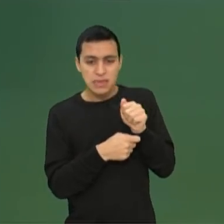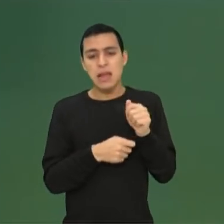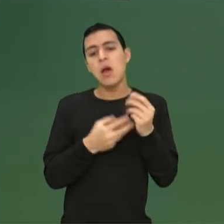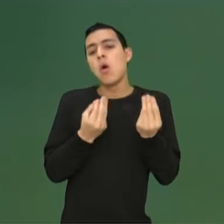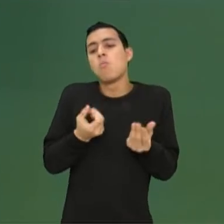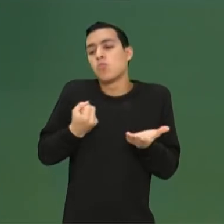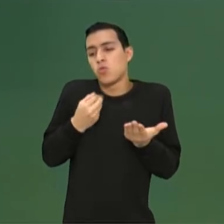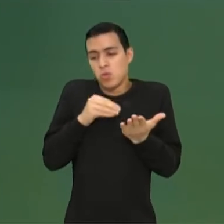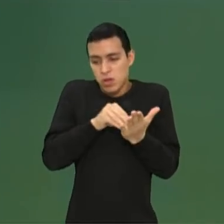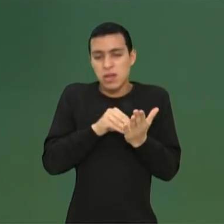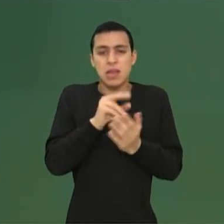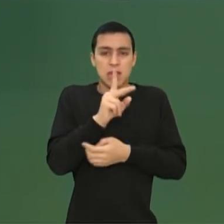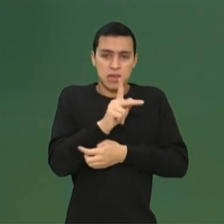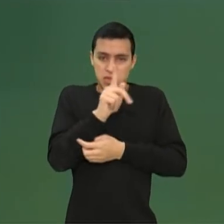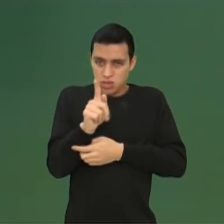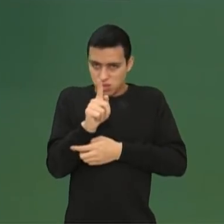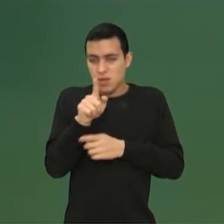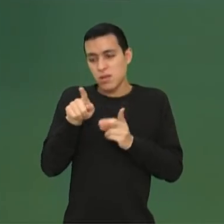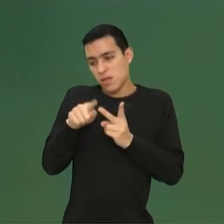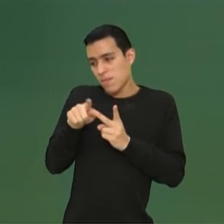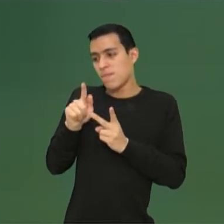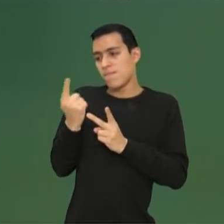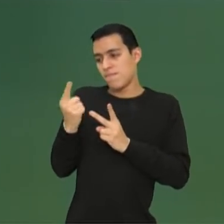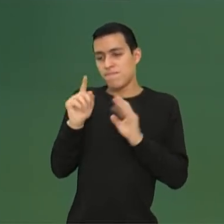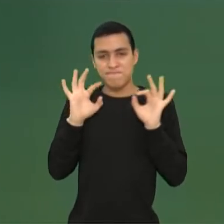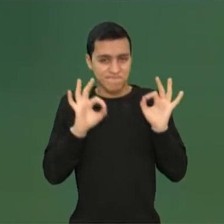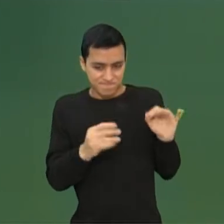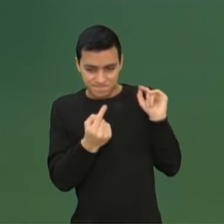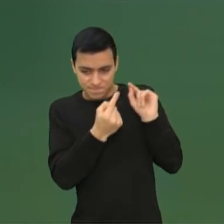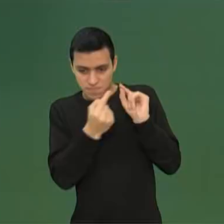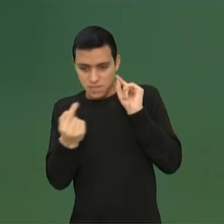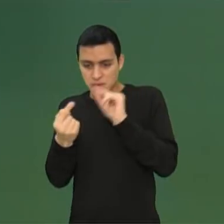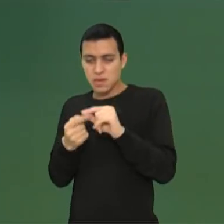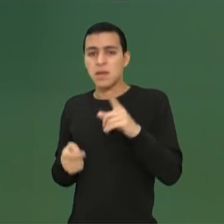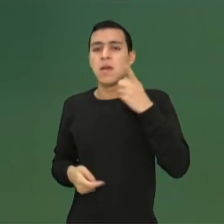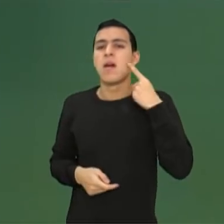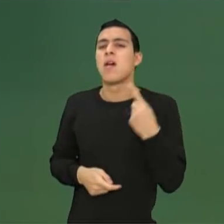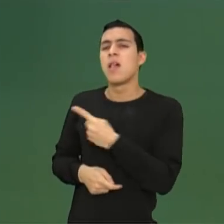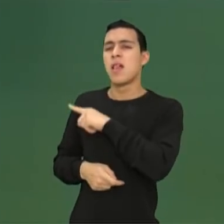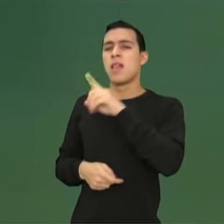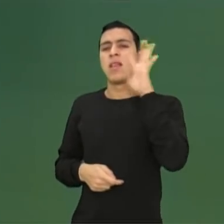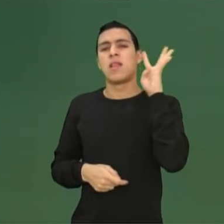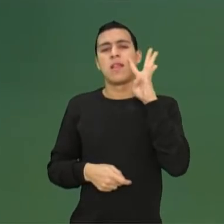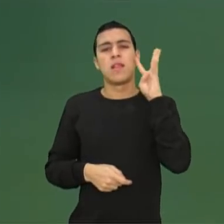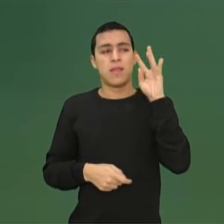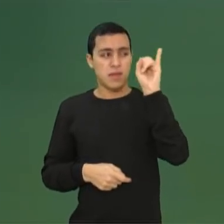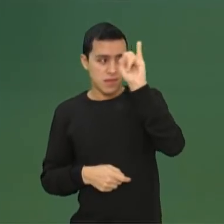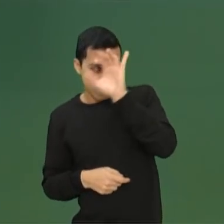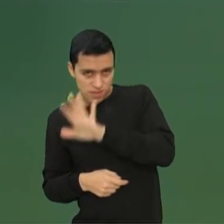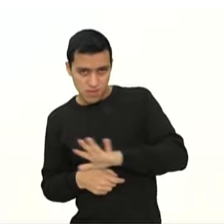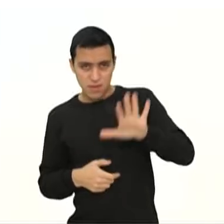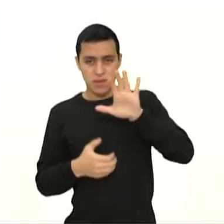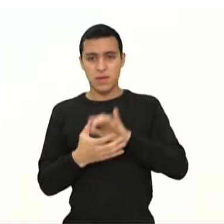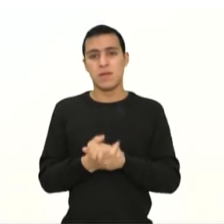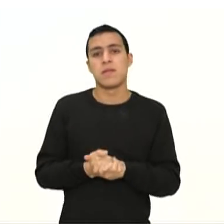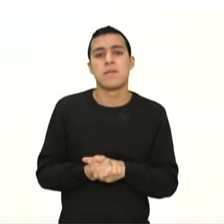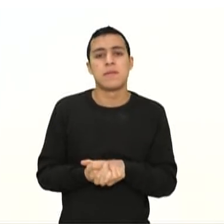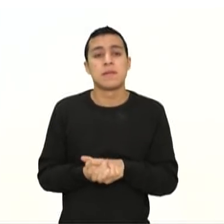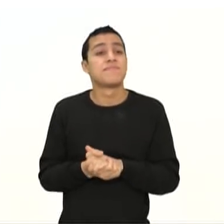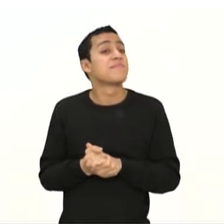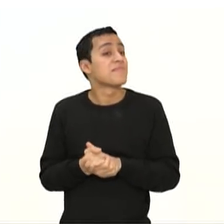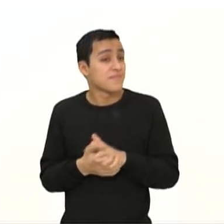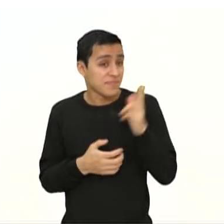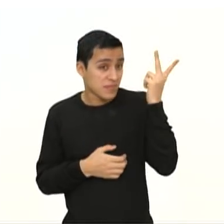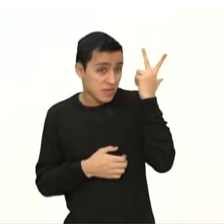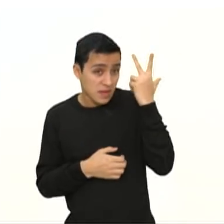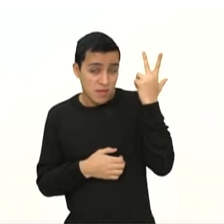unidade, quilograma e grama. Olha que legal que eu trouxe para vocês nesta imagem. Então, geralmente